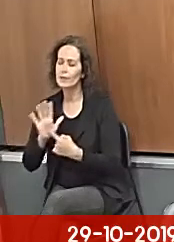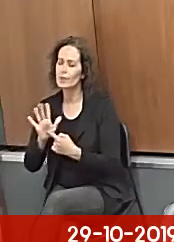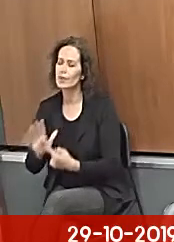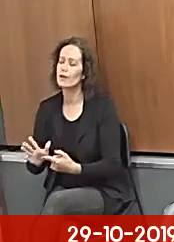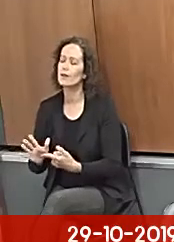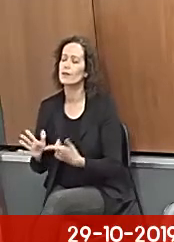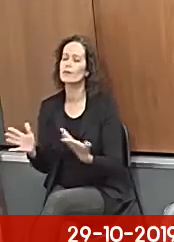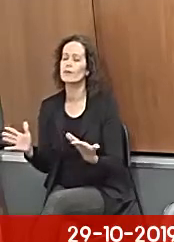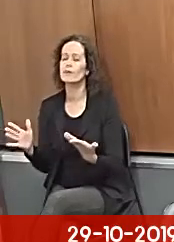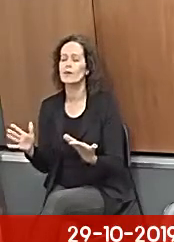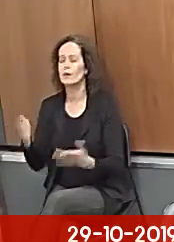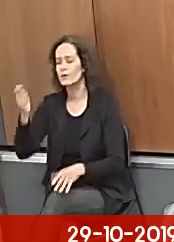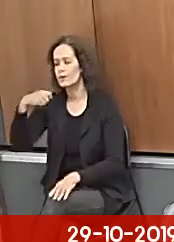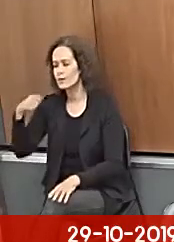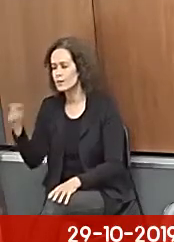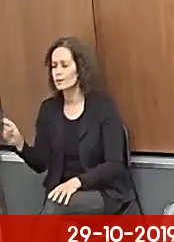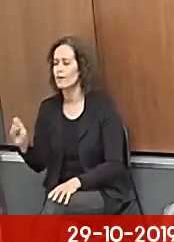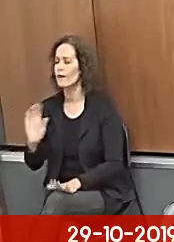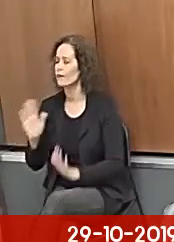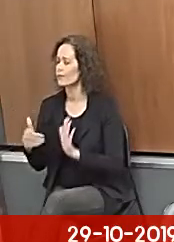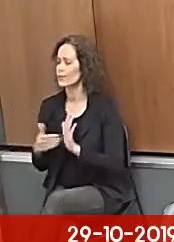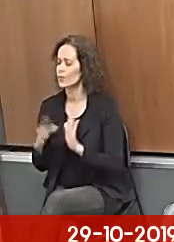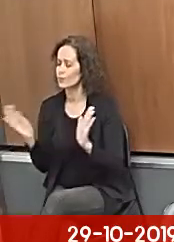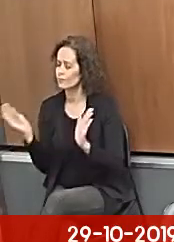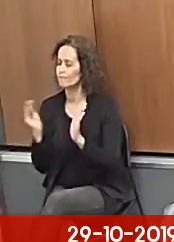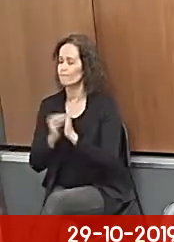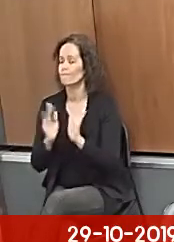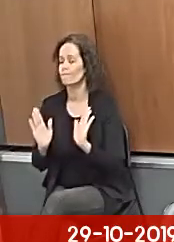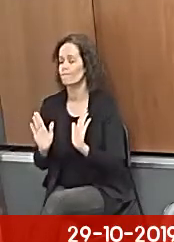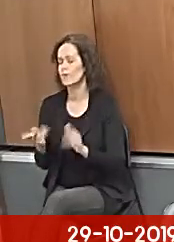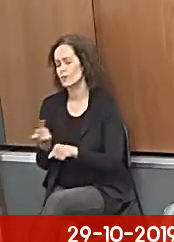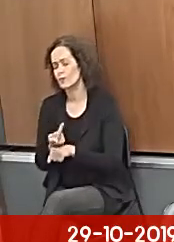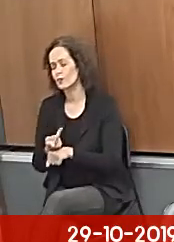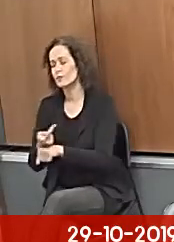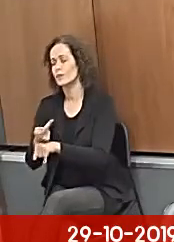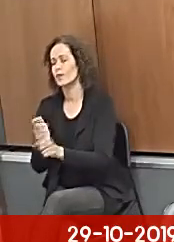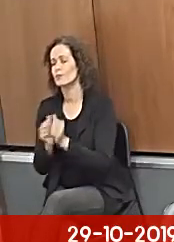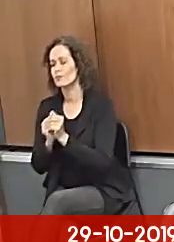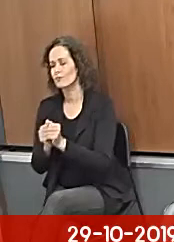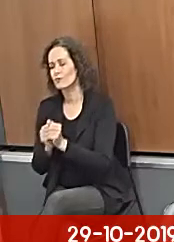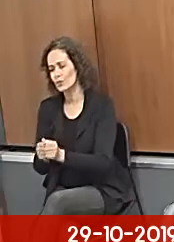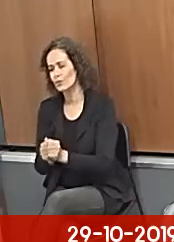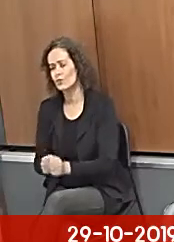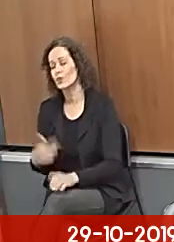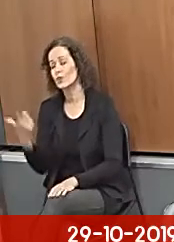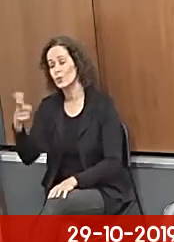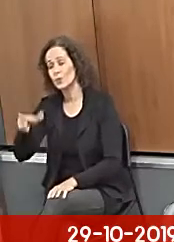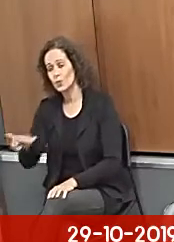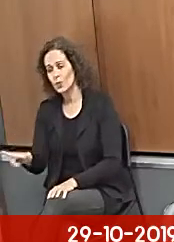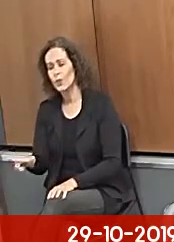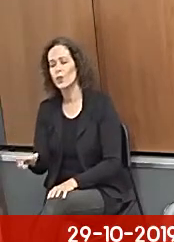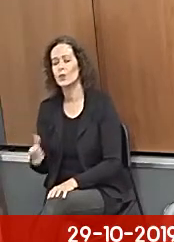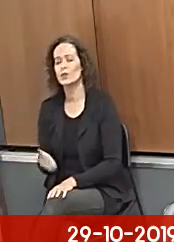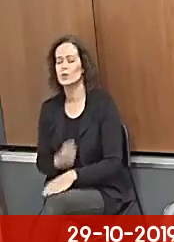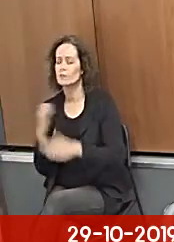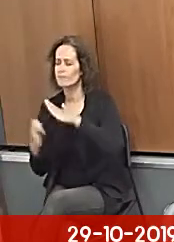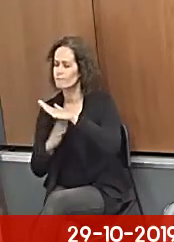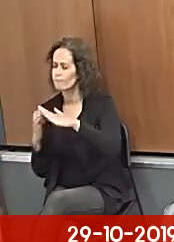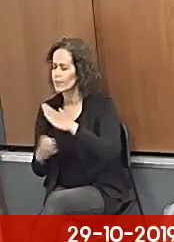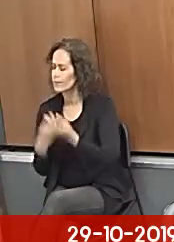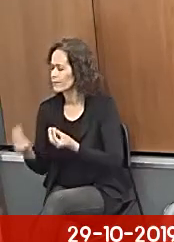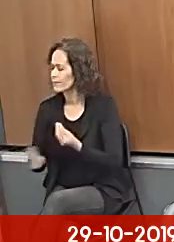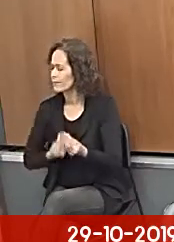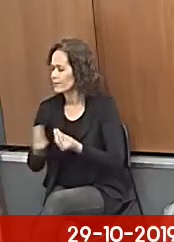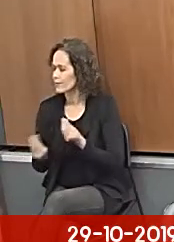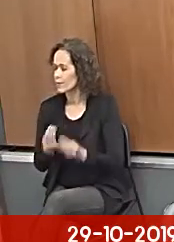das necessidades que forem necessárias. E vamos buscar, junto com os nossos parceiros, os próprios parceiros comerciais da Arena Independência, uma forma